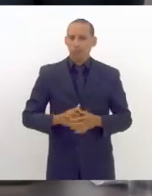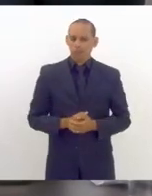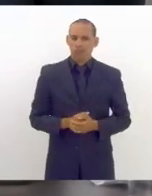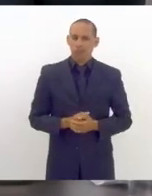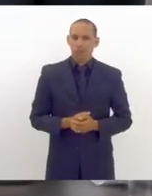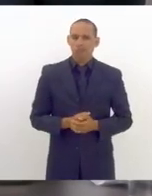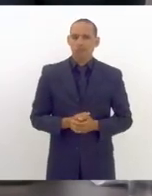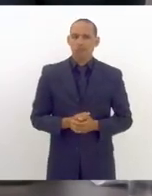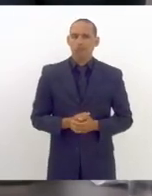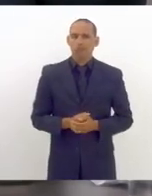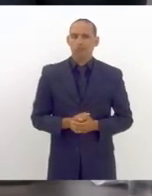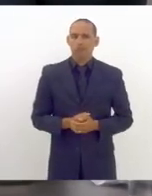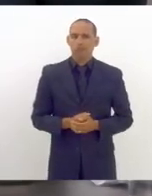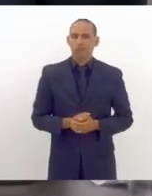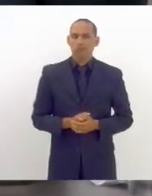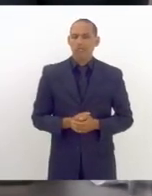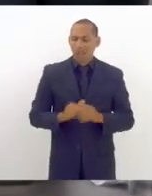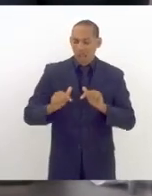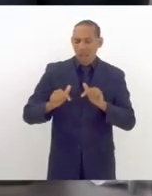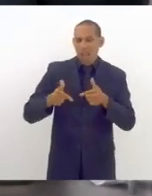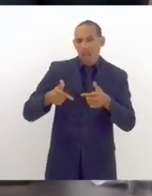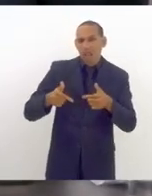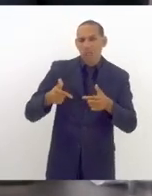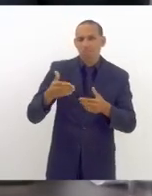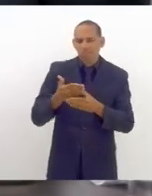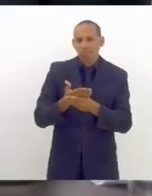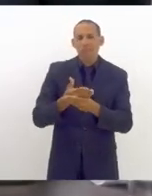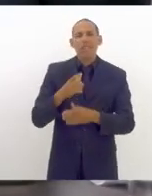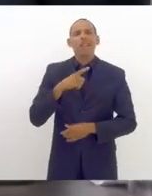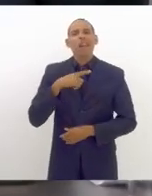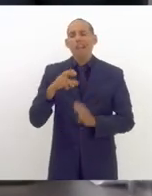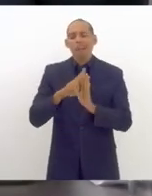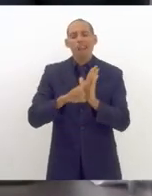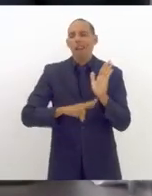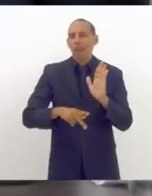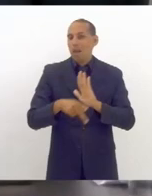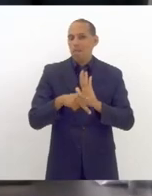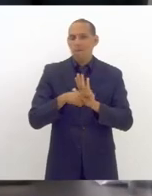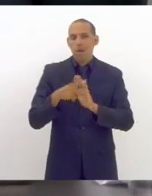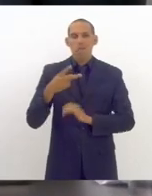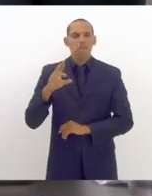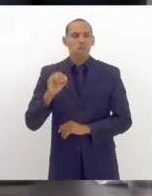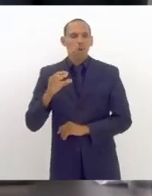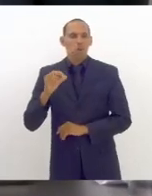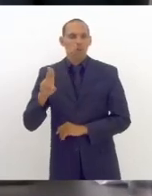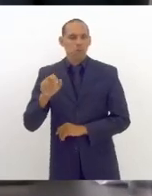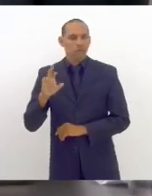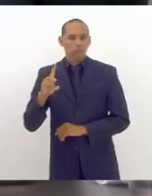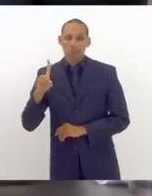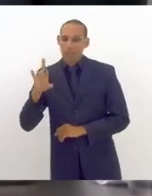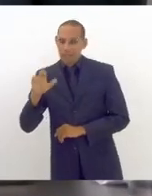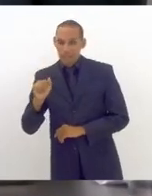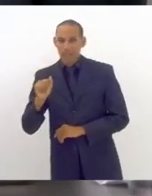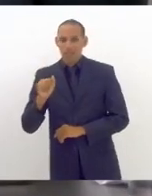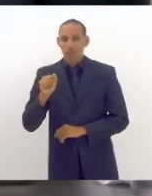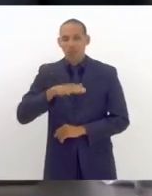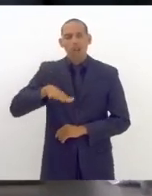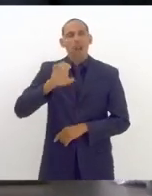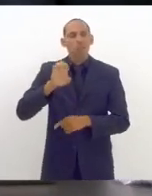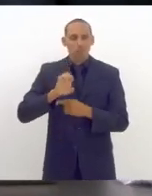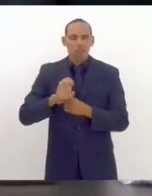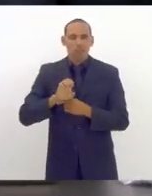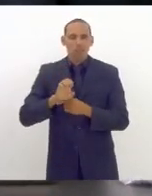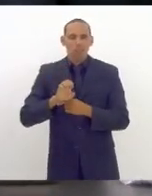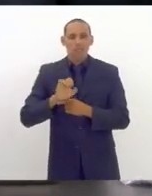essa essa ação tem relatório da Procuradoria Geral do Estado e sem me ver